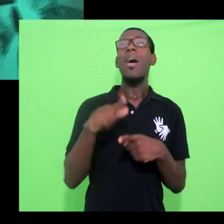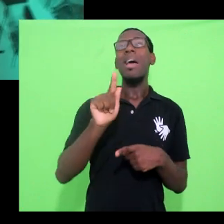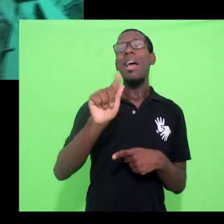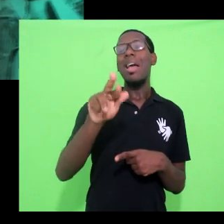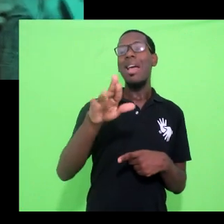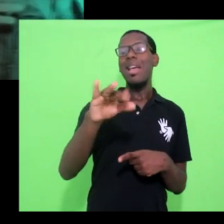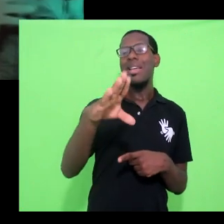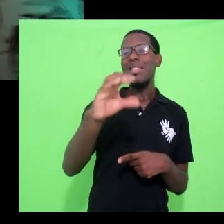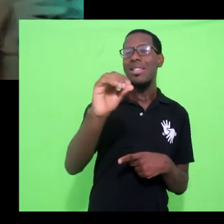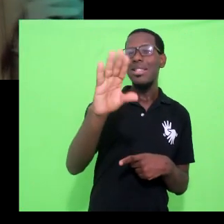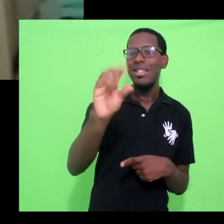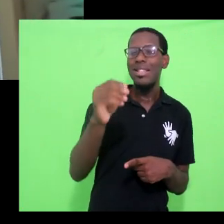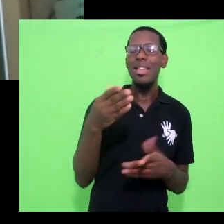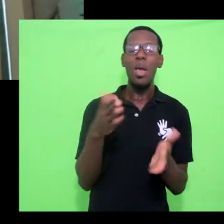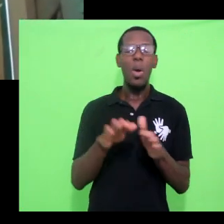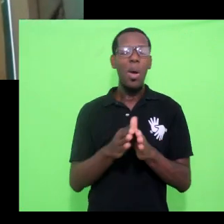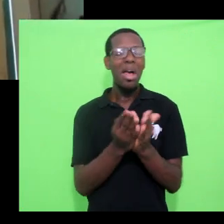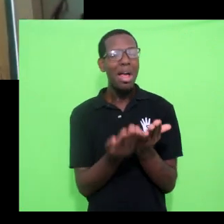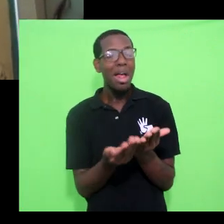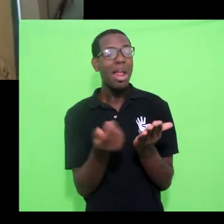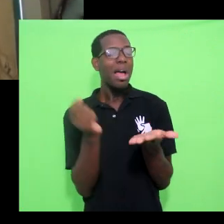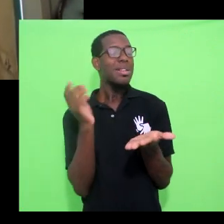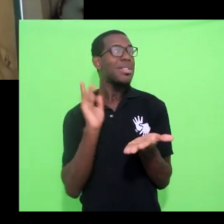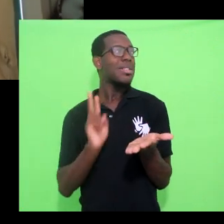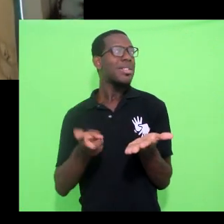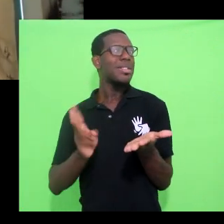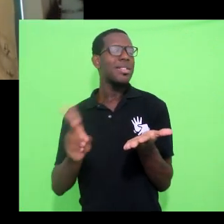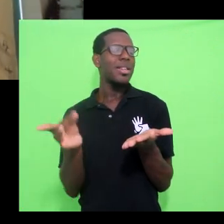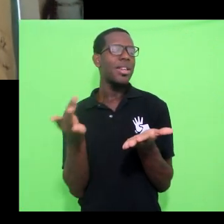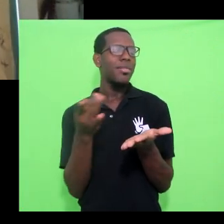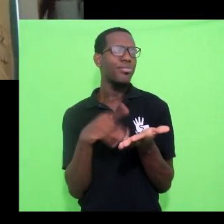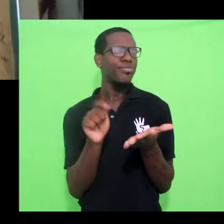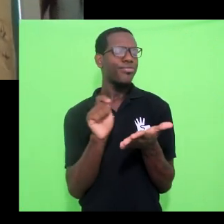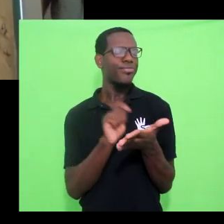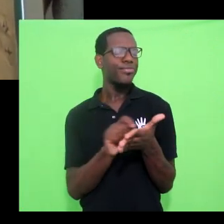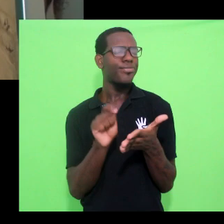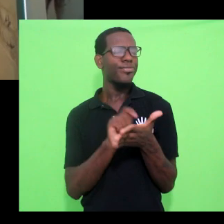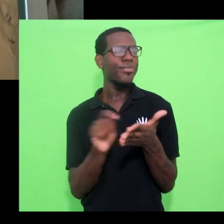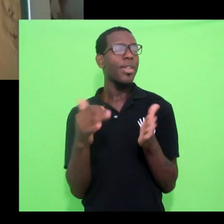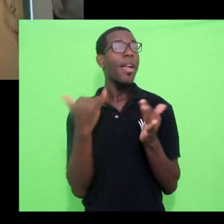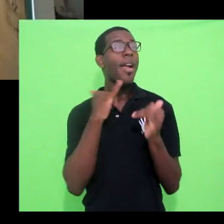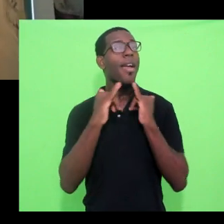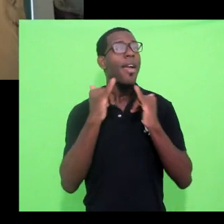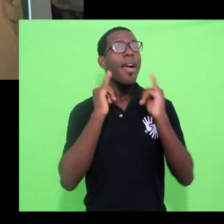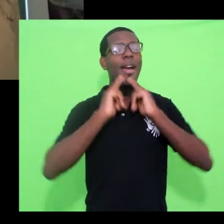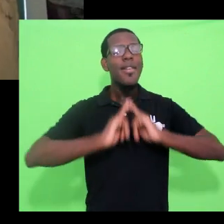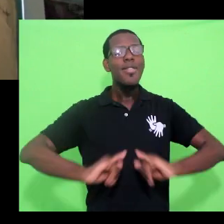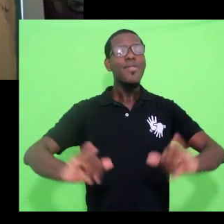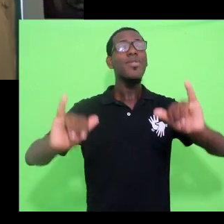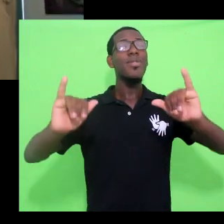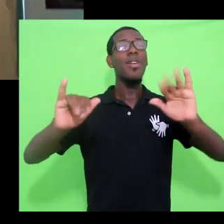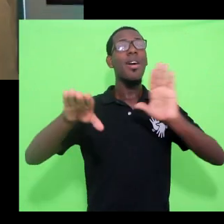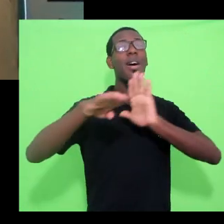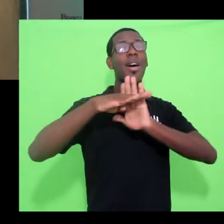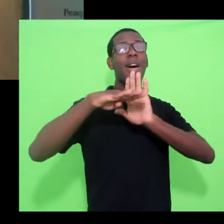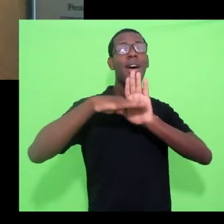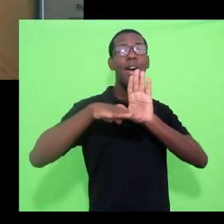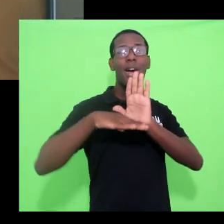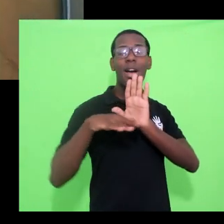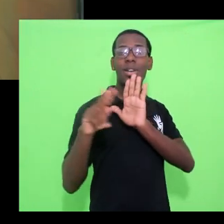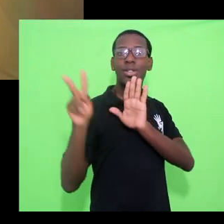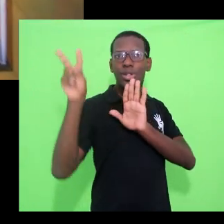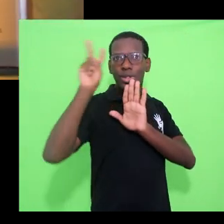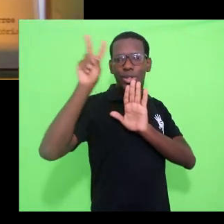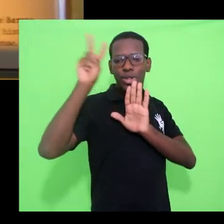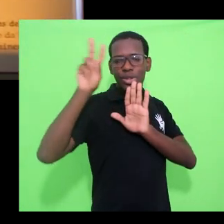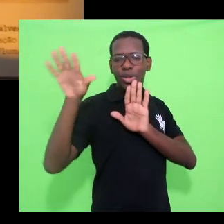e venho reunindo desde 1954 fotografias antigas, mapas, livros,